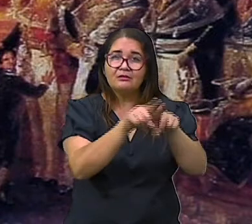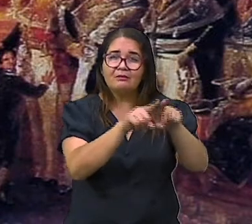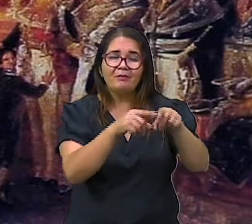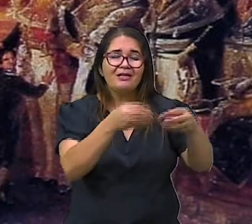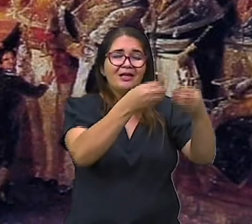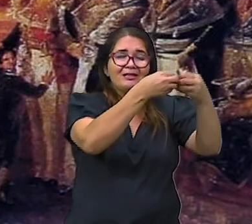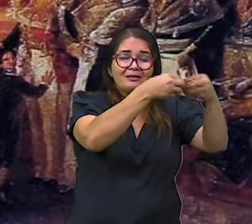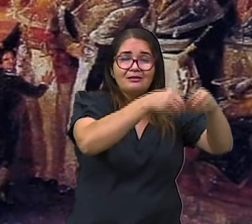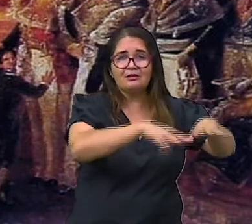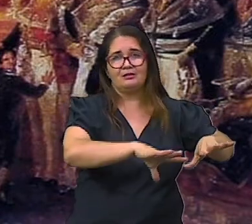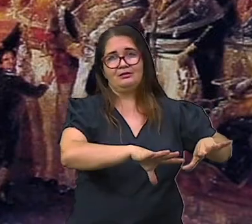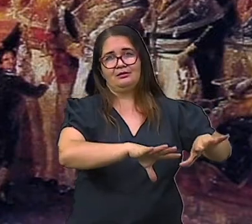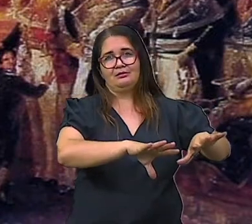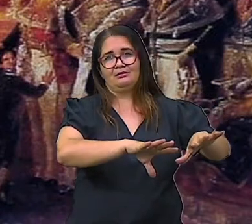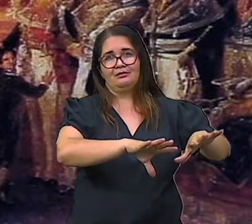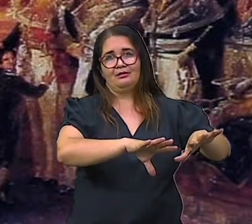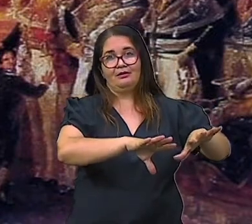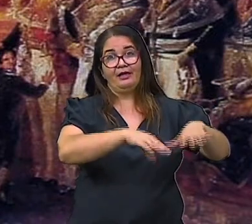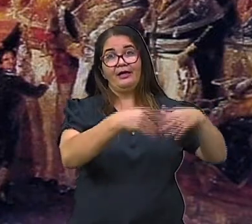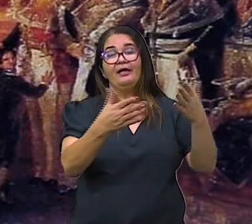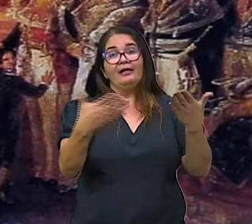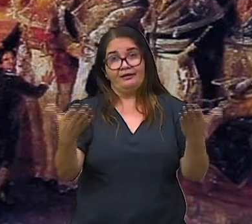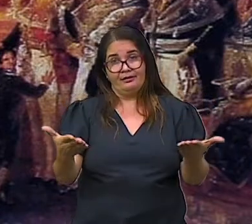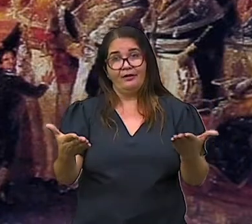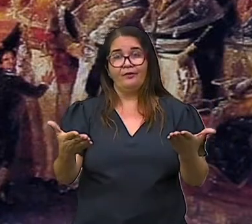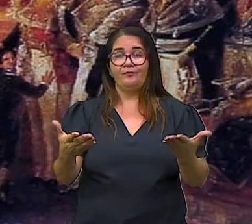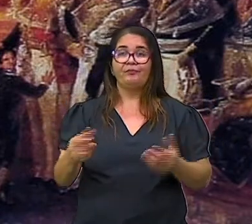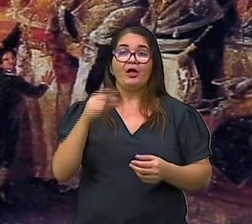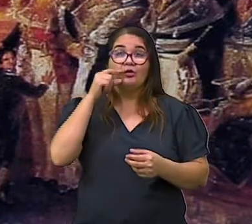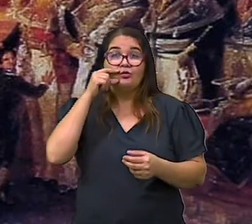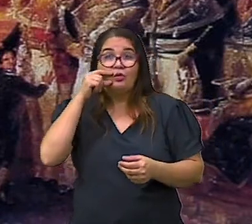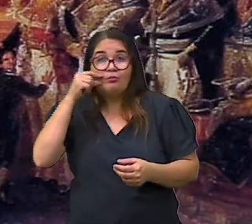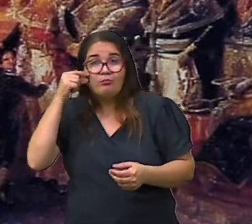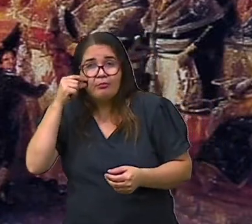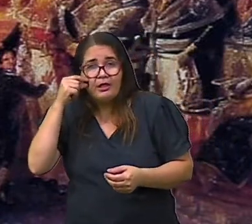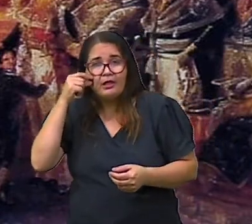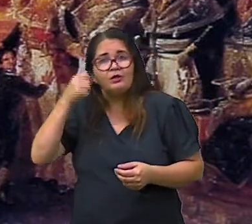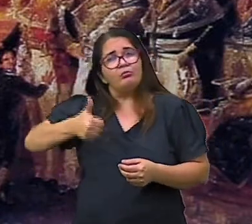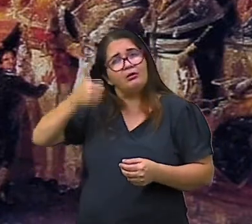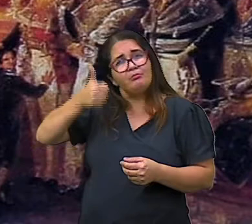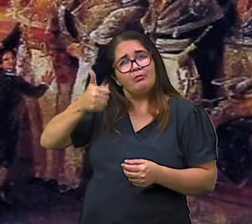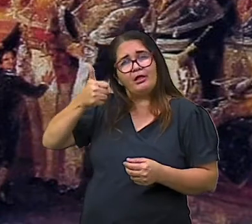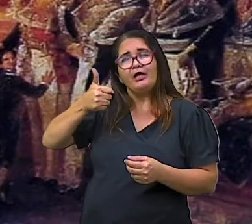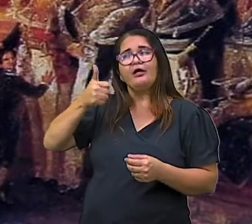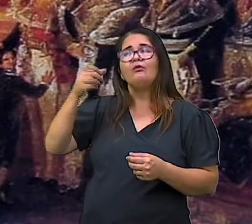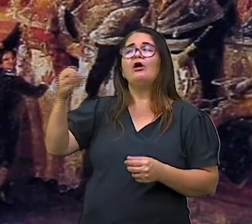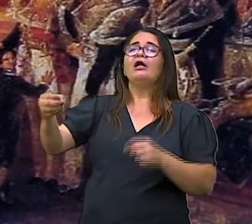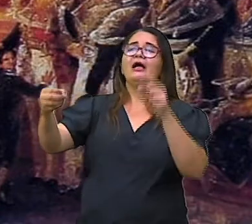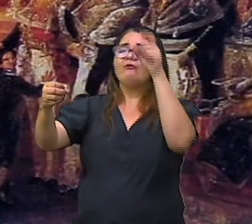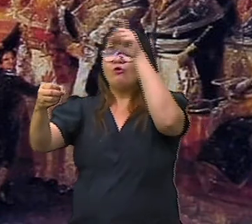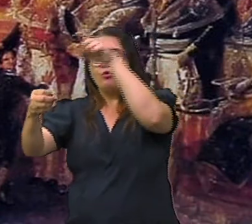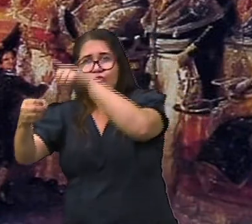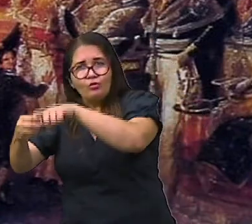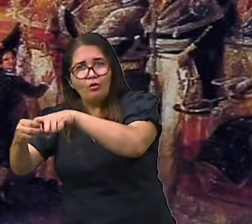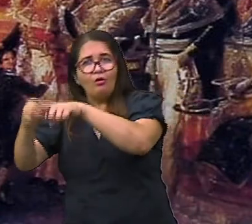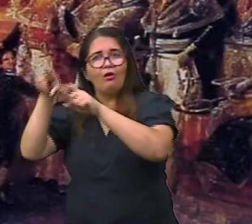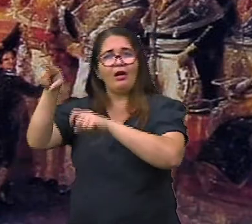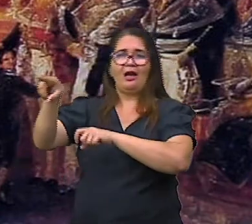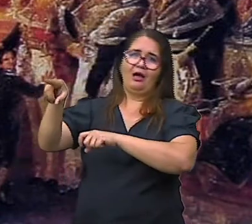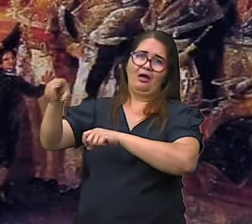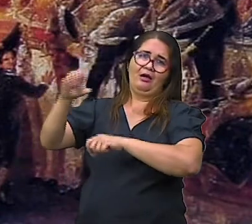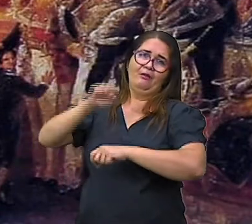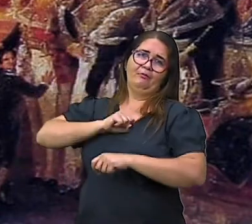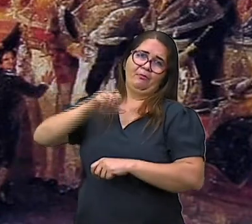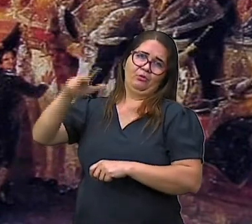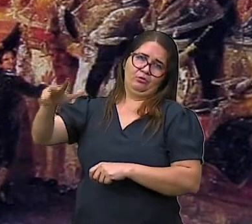poderia assumir o trono com 18 anos. Mas o período de regência estava tão conflituoso, com tantas revoltas como